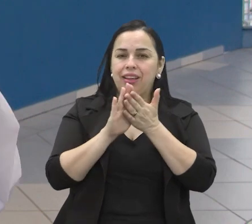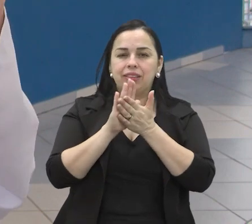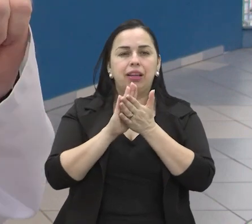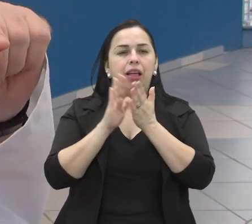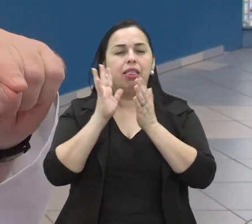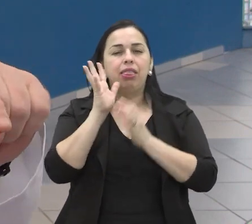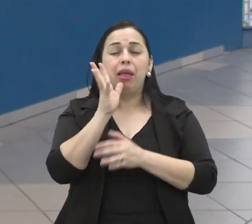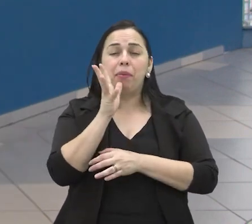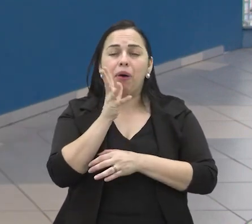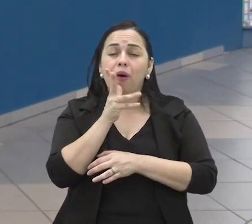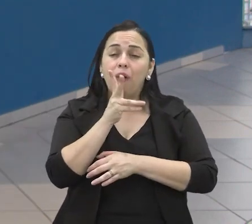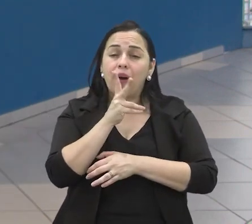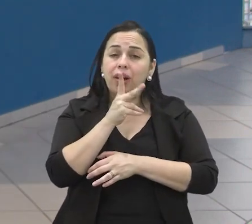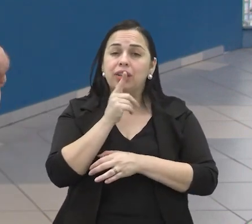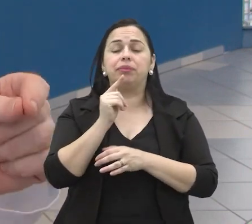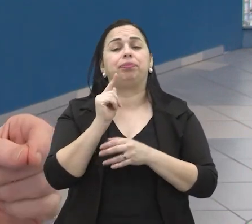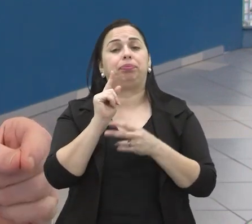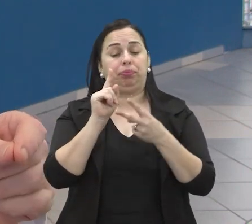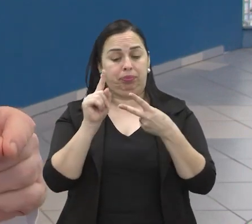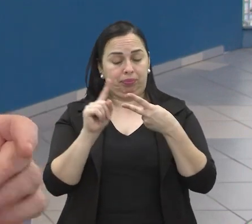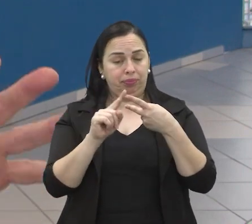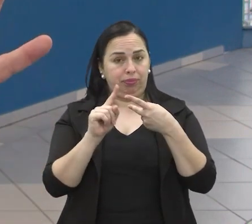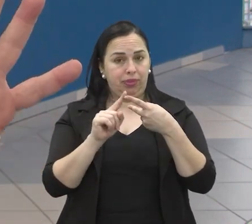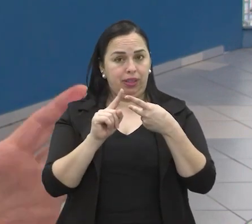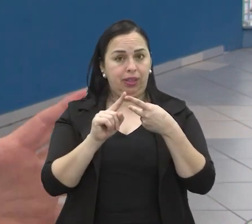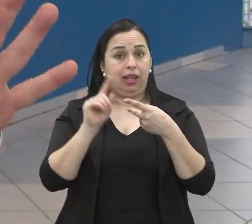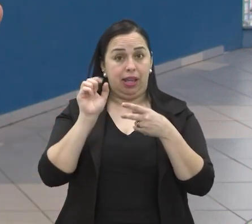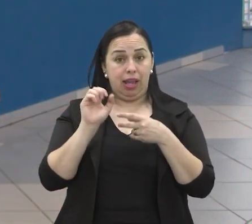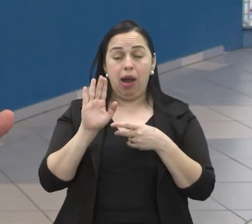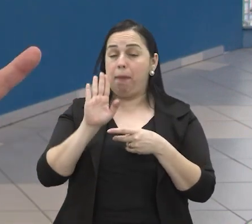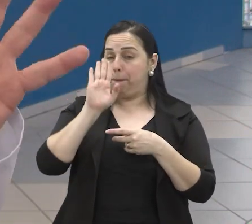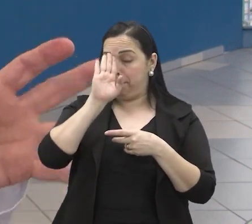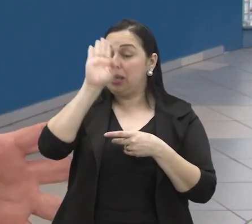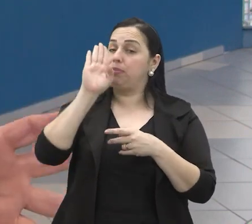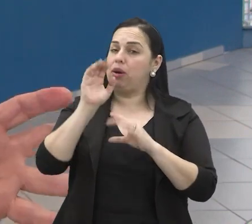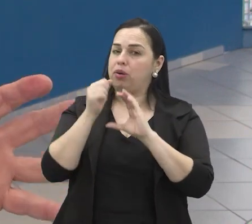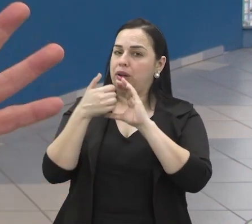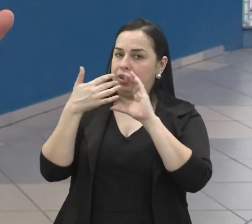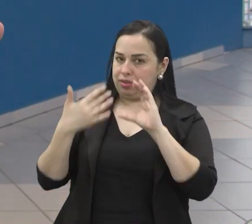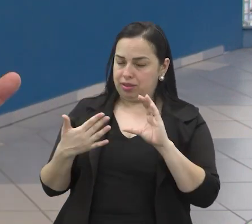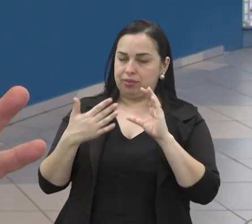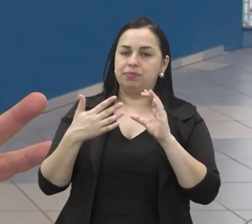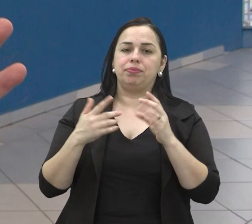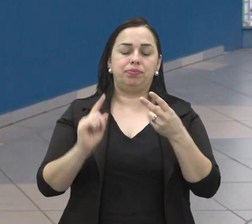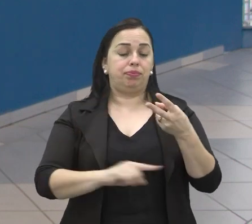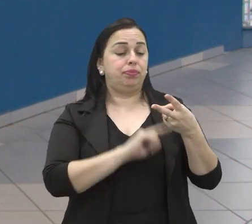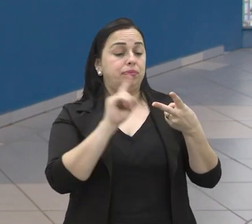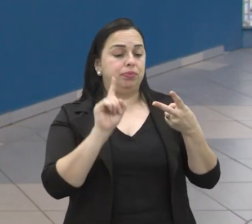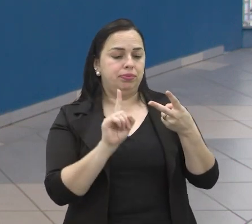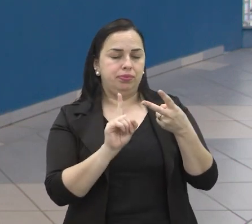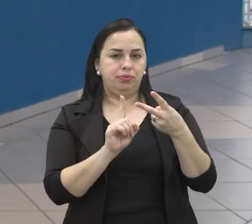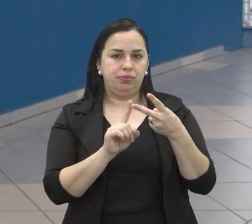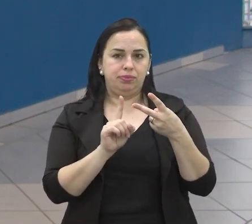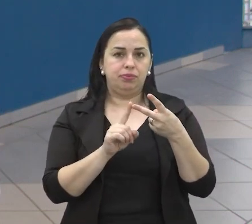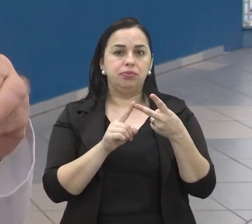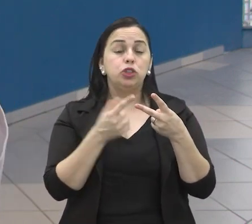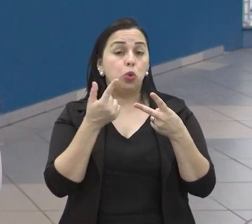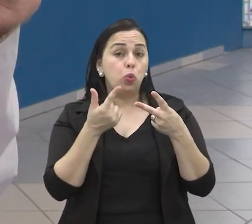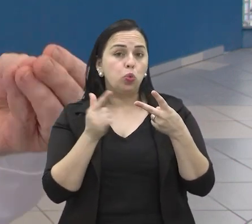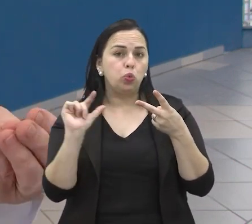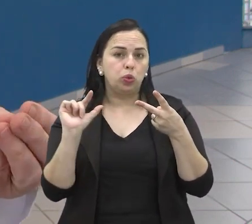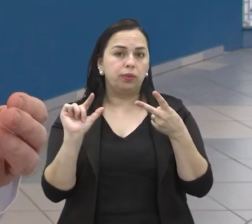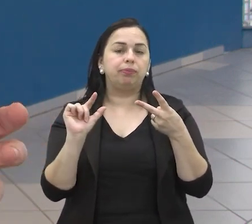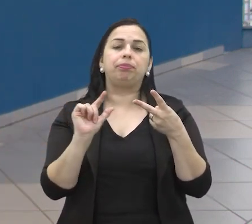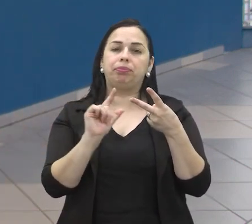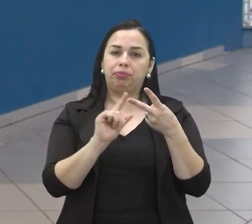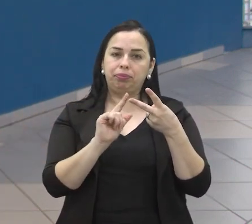cicatriza, demora mais do que 15, 20 dias. Essa é a principal característica do carcinoma basocelular.